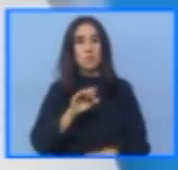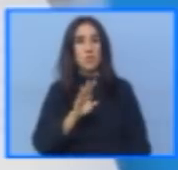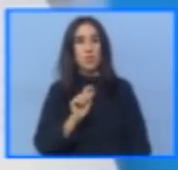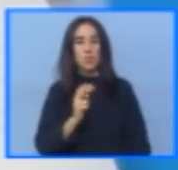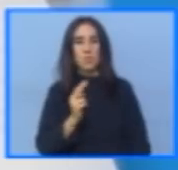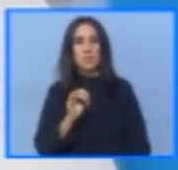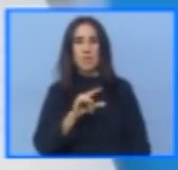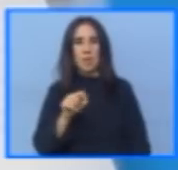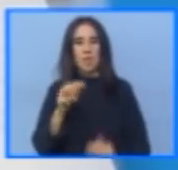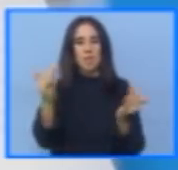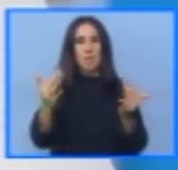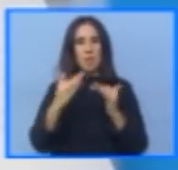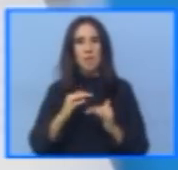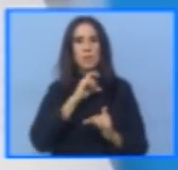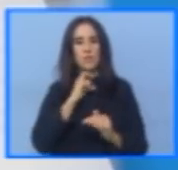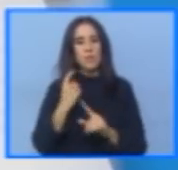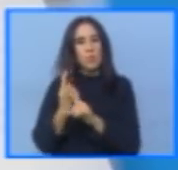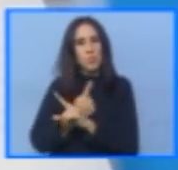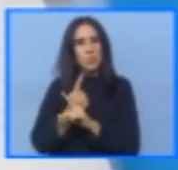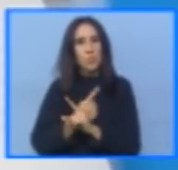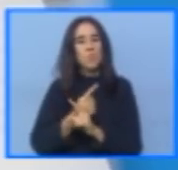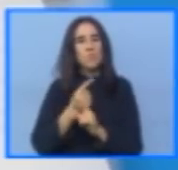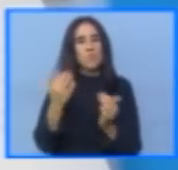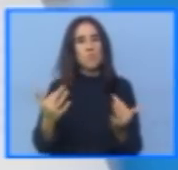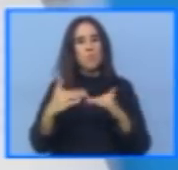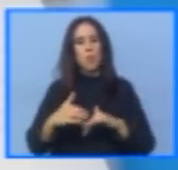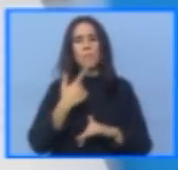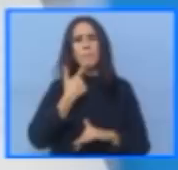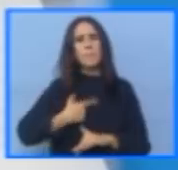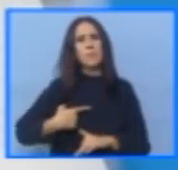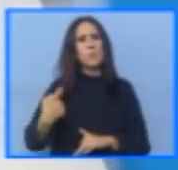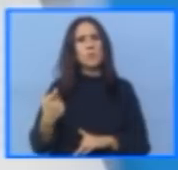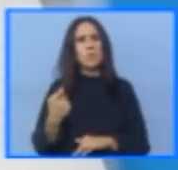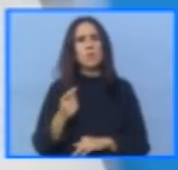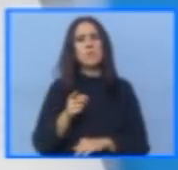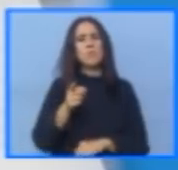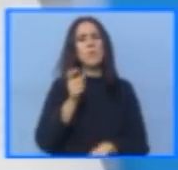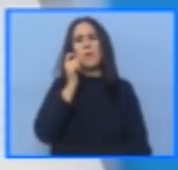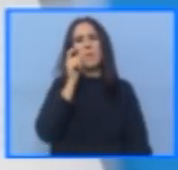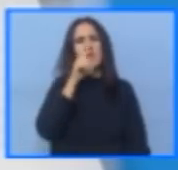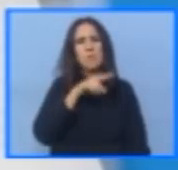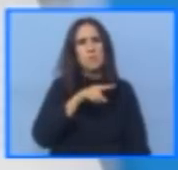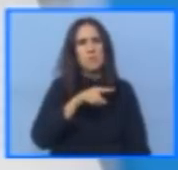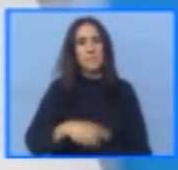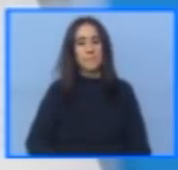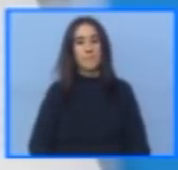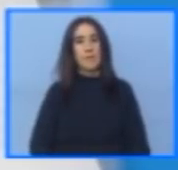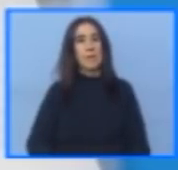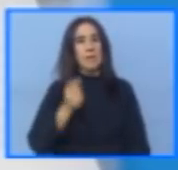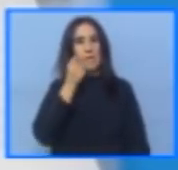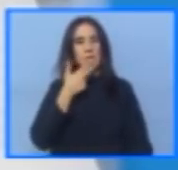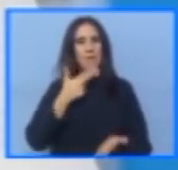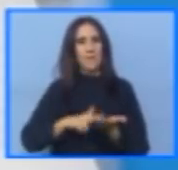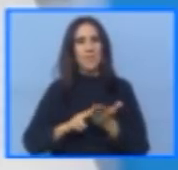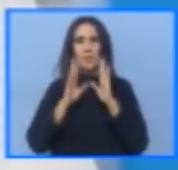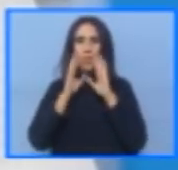Jerusalém sacerdotes e levitas para lhe perguntarem: quem és tu? Ele confessou a